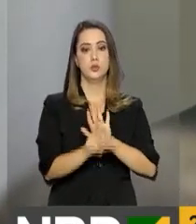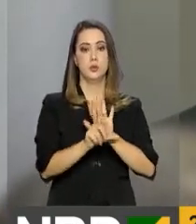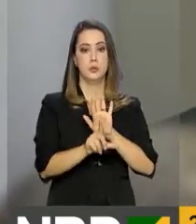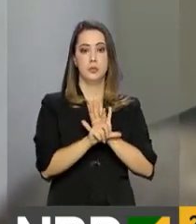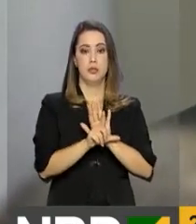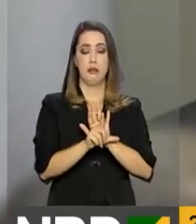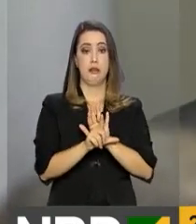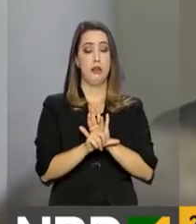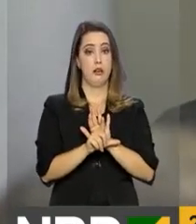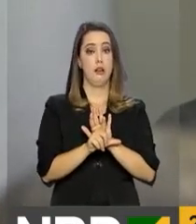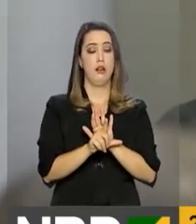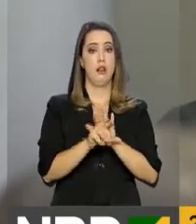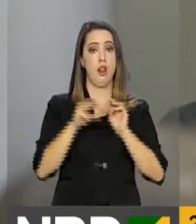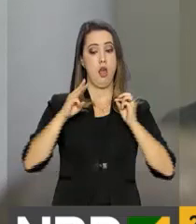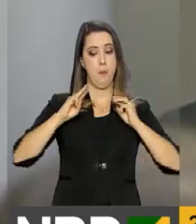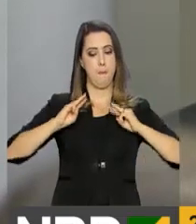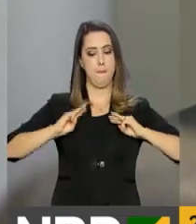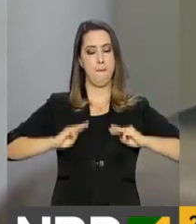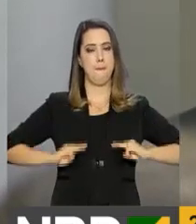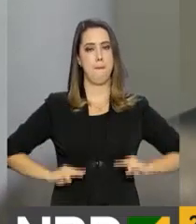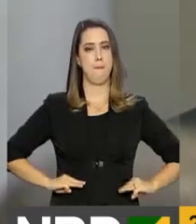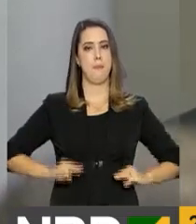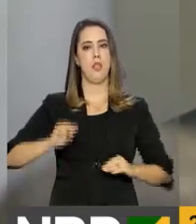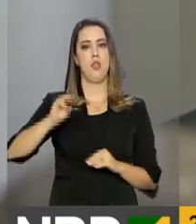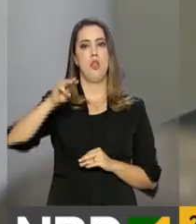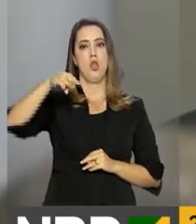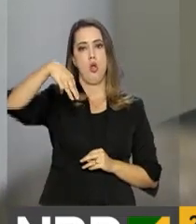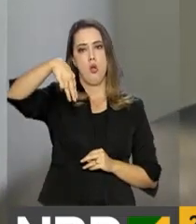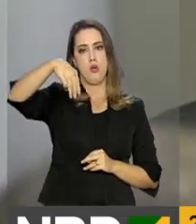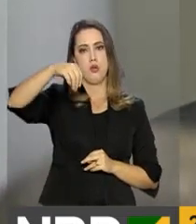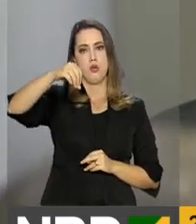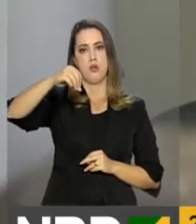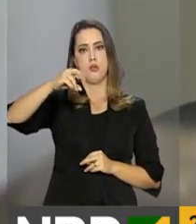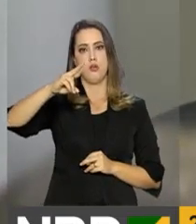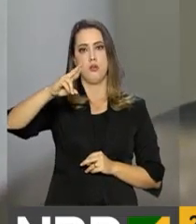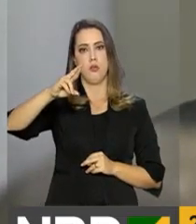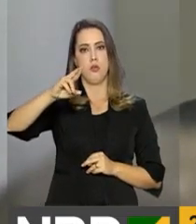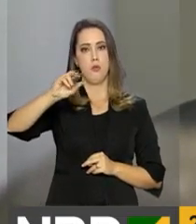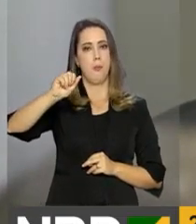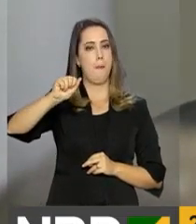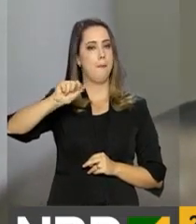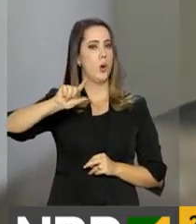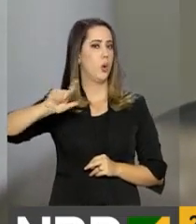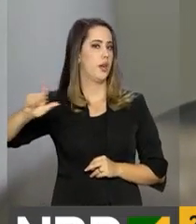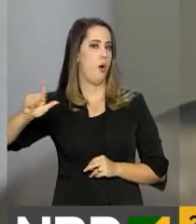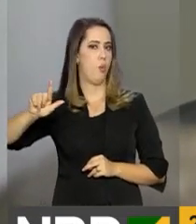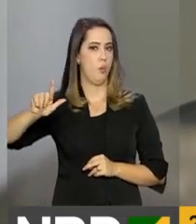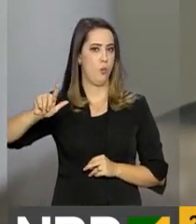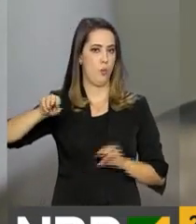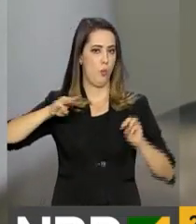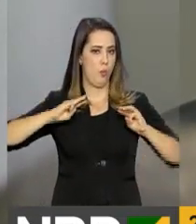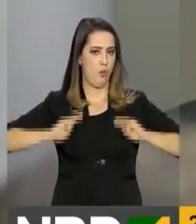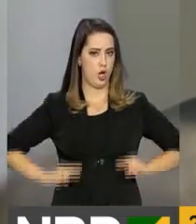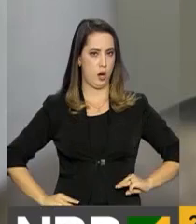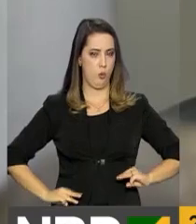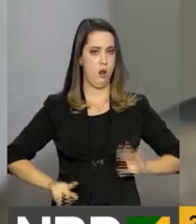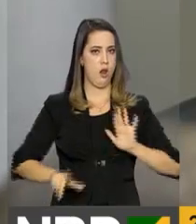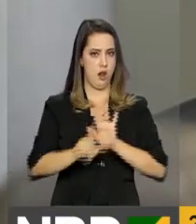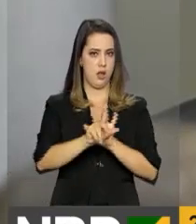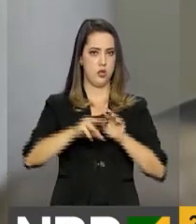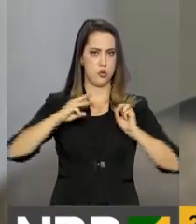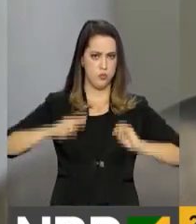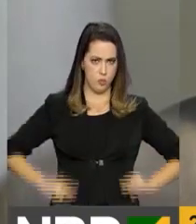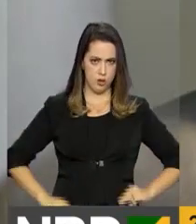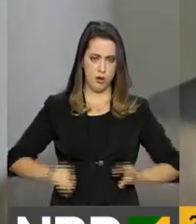das estatais. Moralização no sentido de que aqueles que vão ocupar cargos técnicos nas estatais